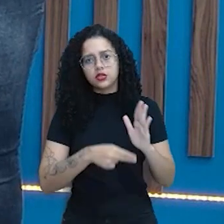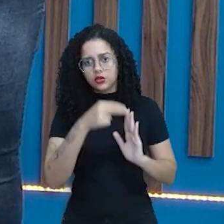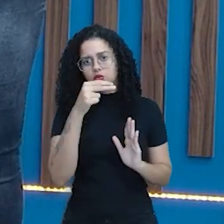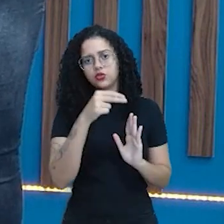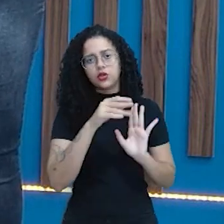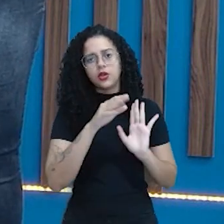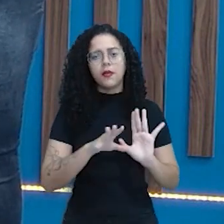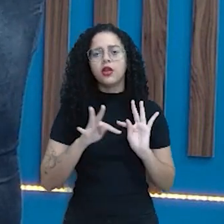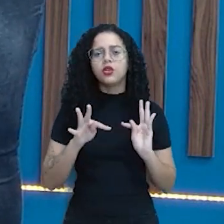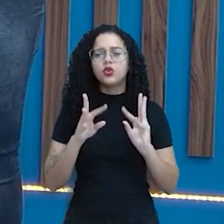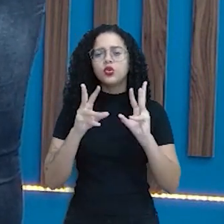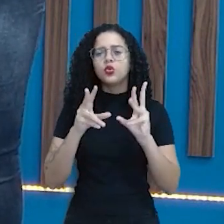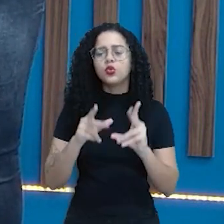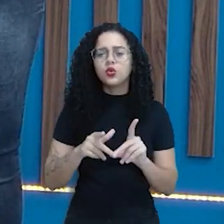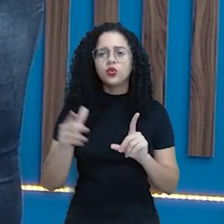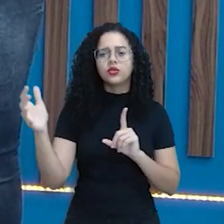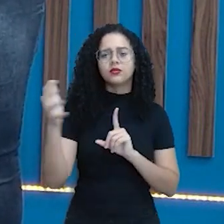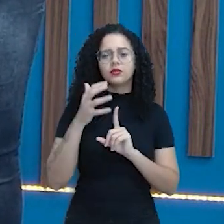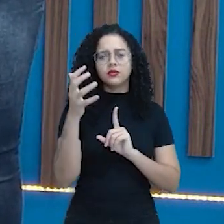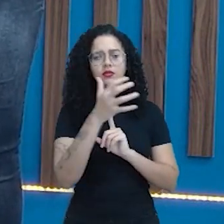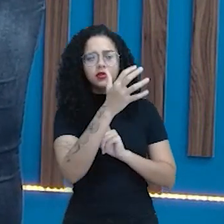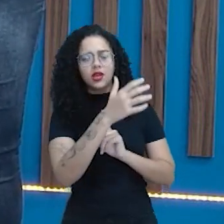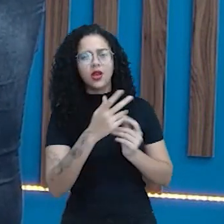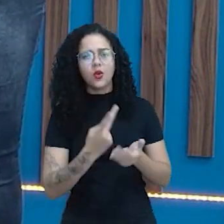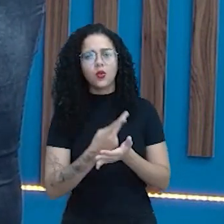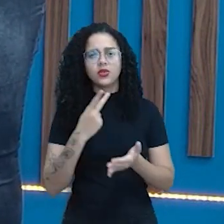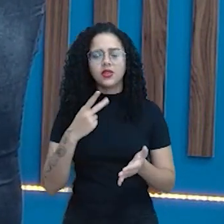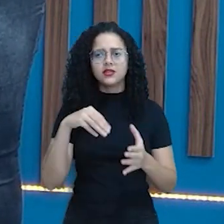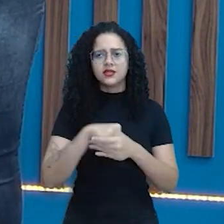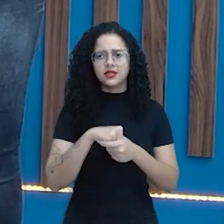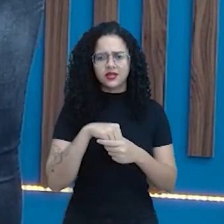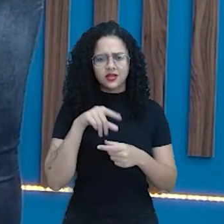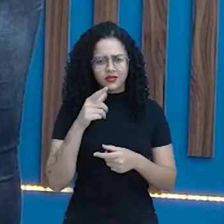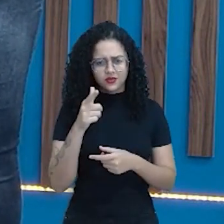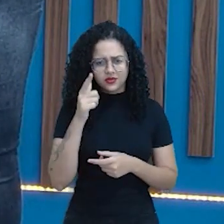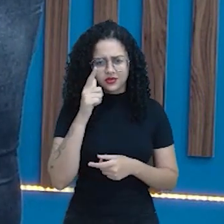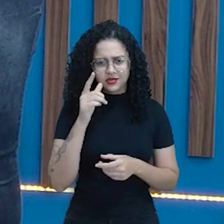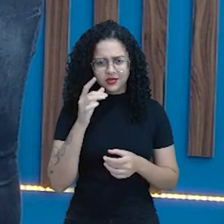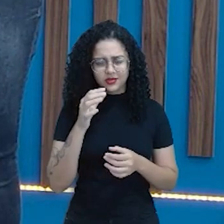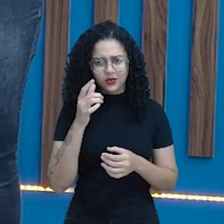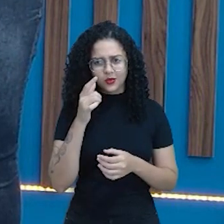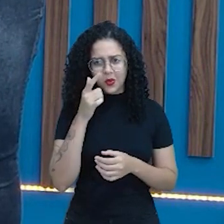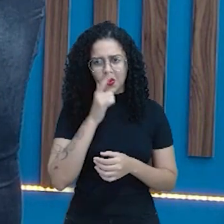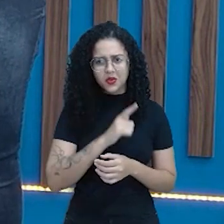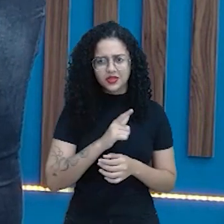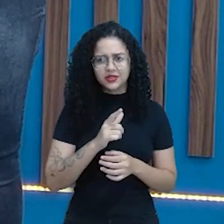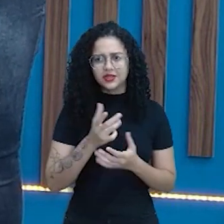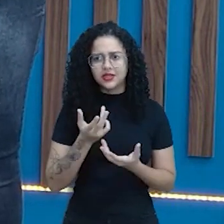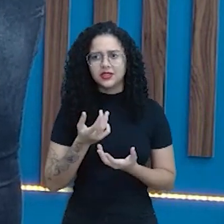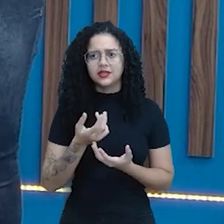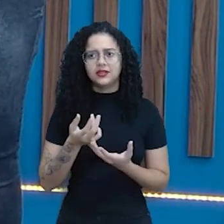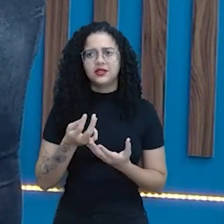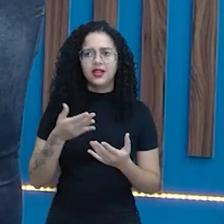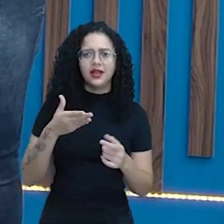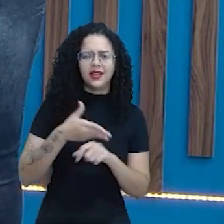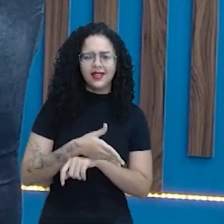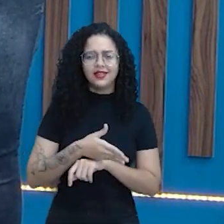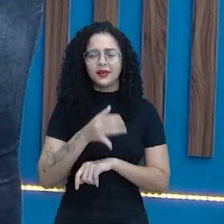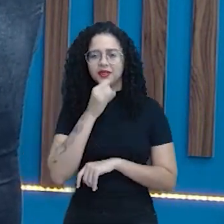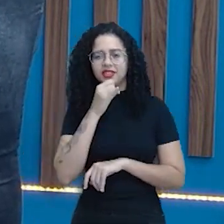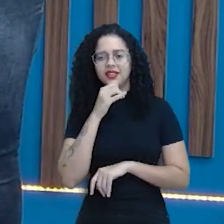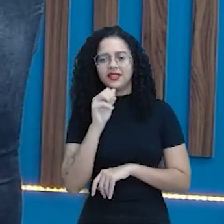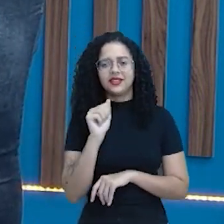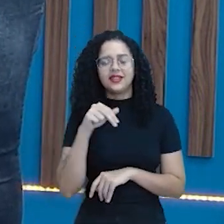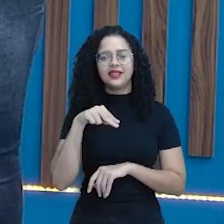em todas as intervenções que acontecem ali na cirurgia, você iria realmente entrar na